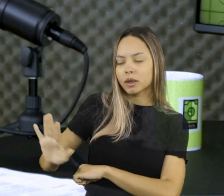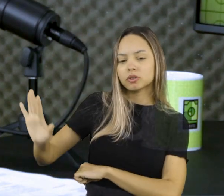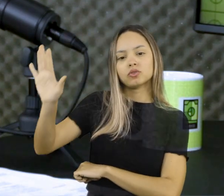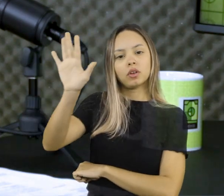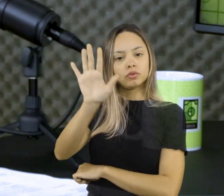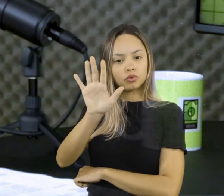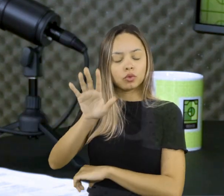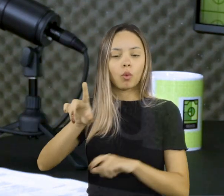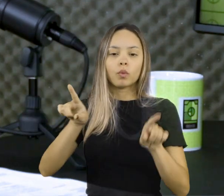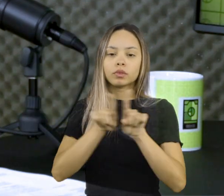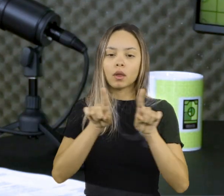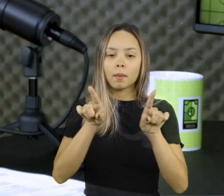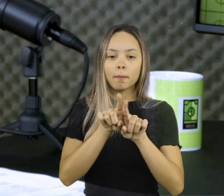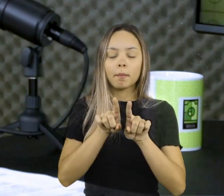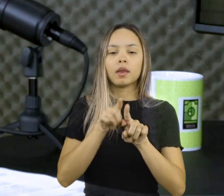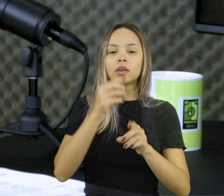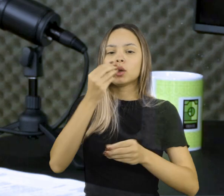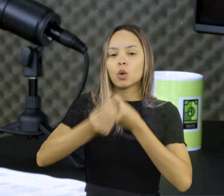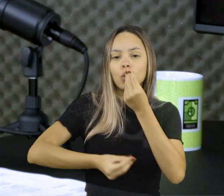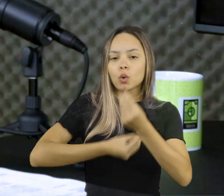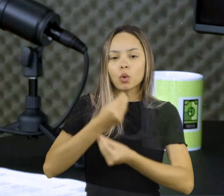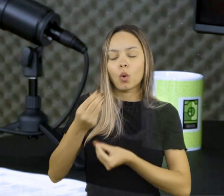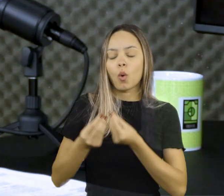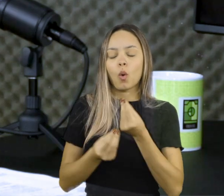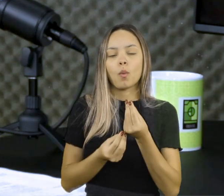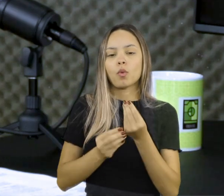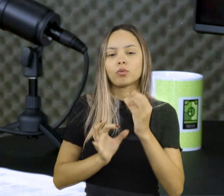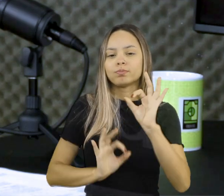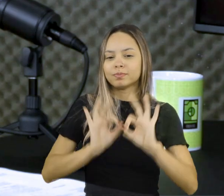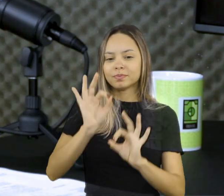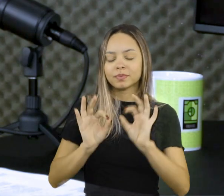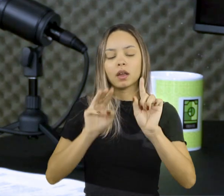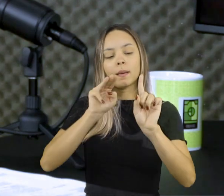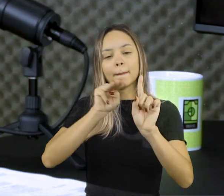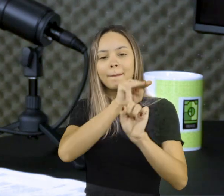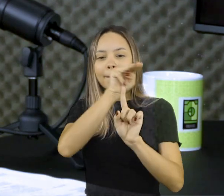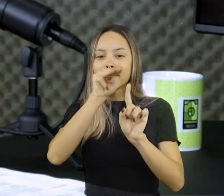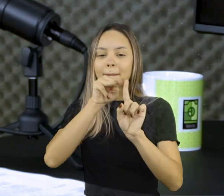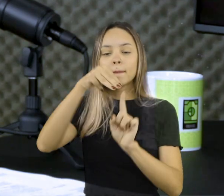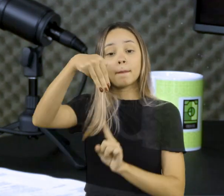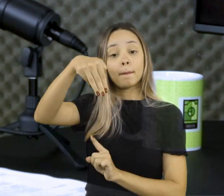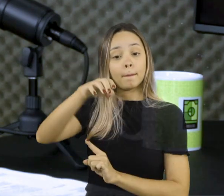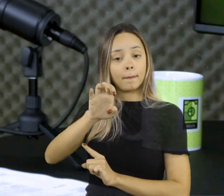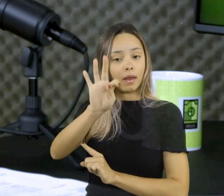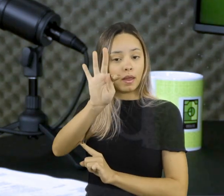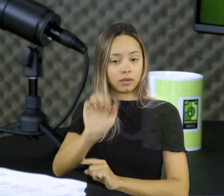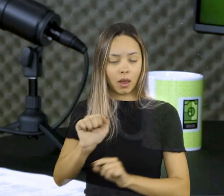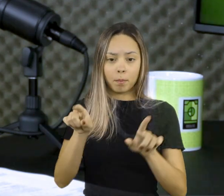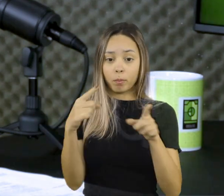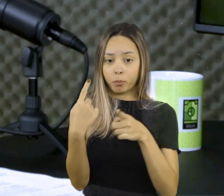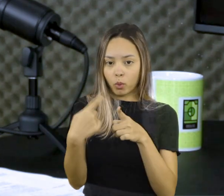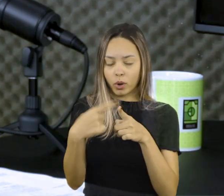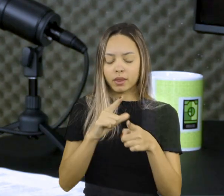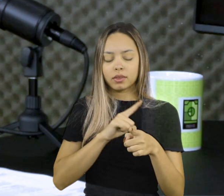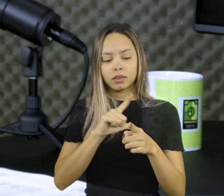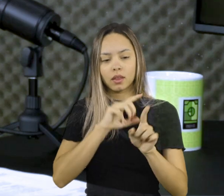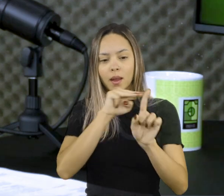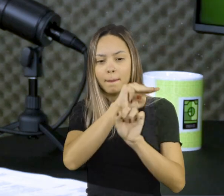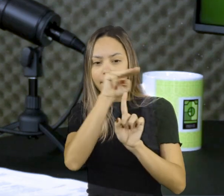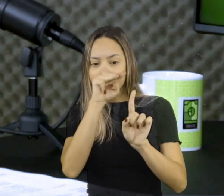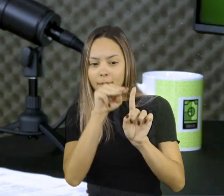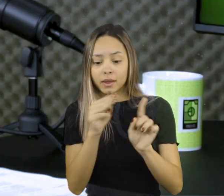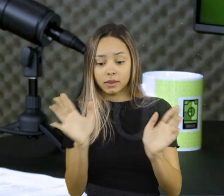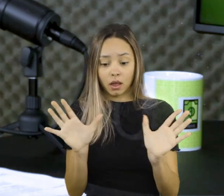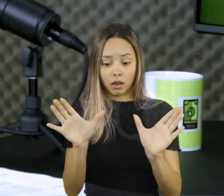com metas, porque uma coisa é a meta para a turma E outra coisa é a meta para aquele